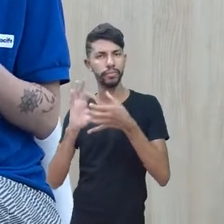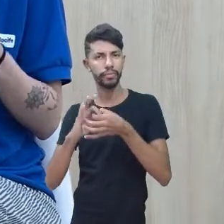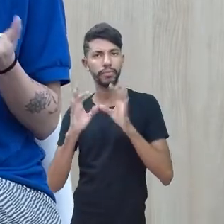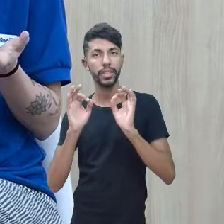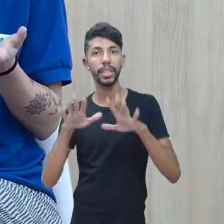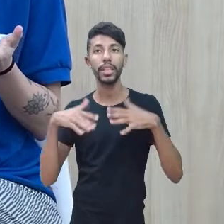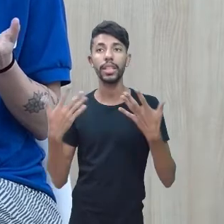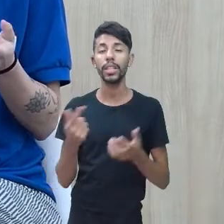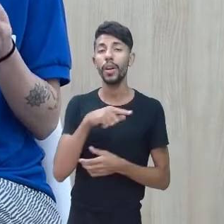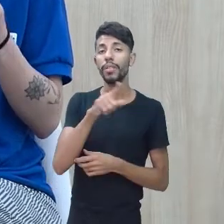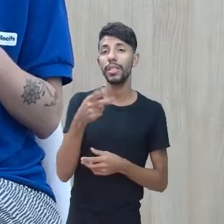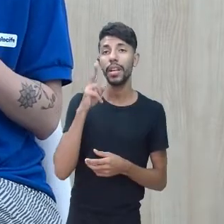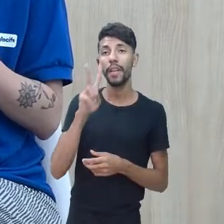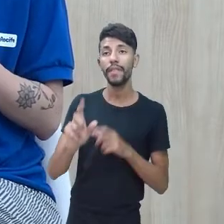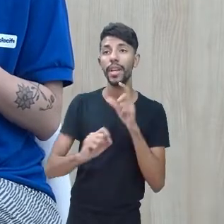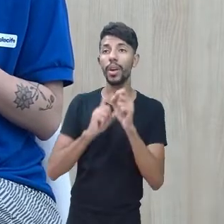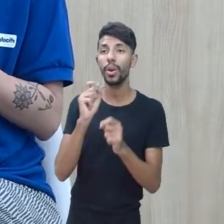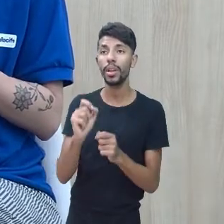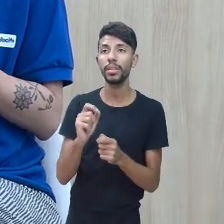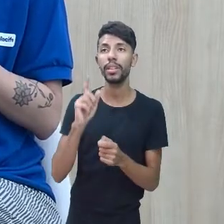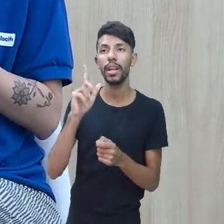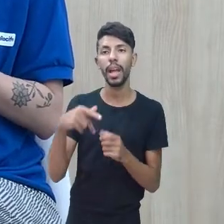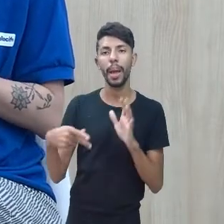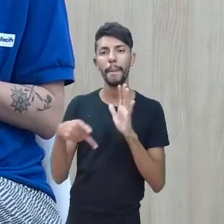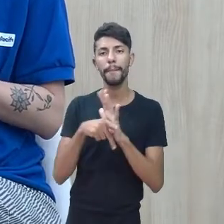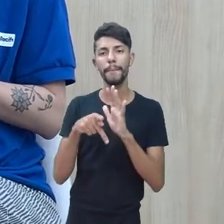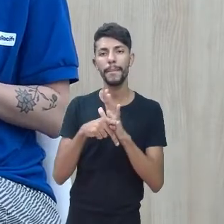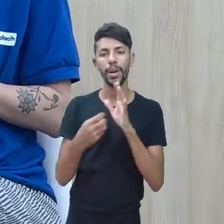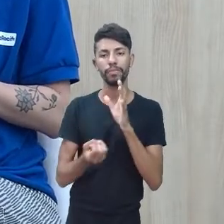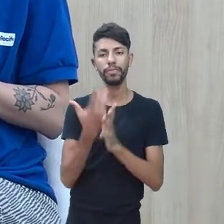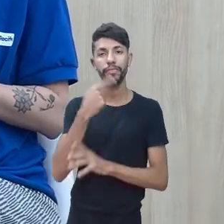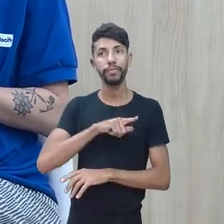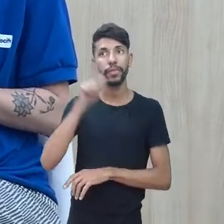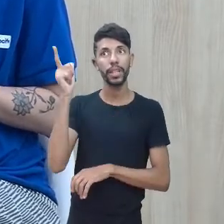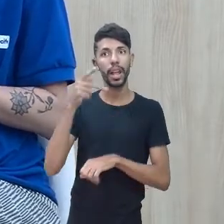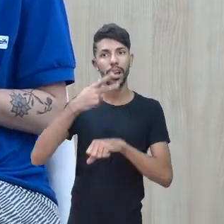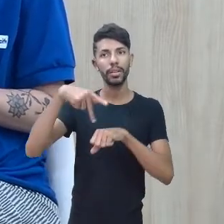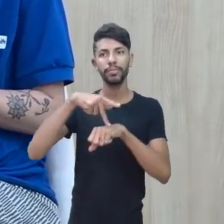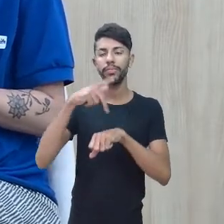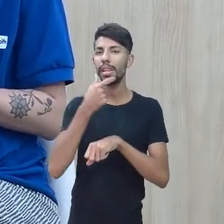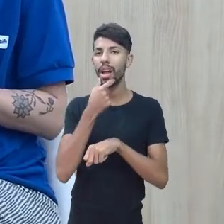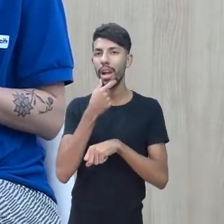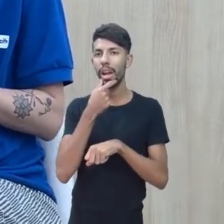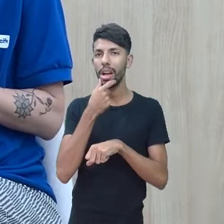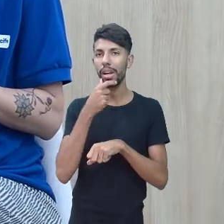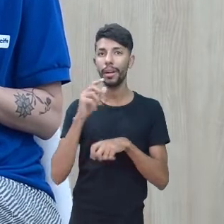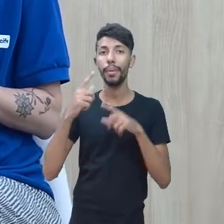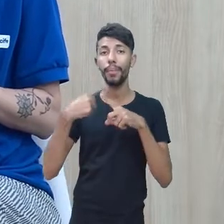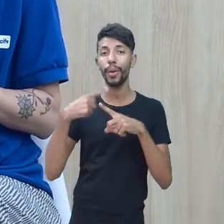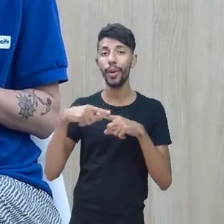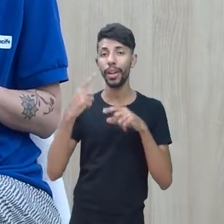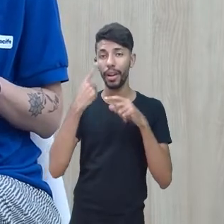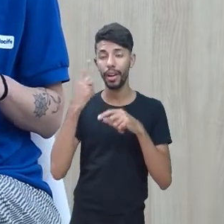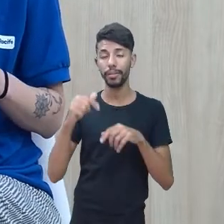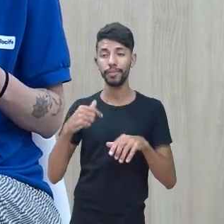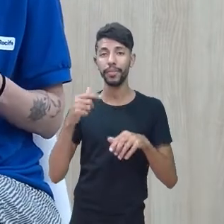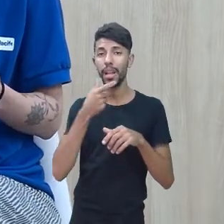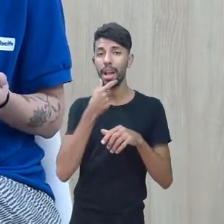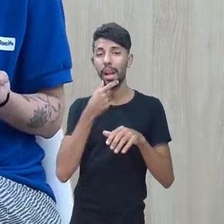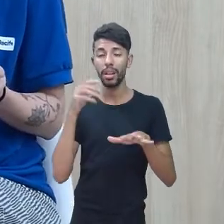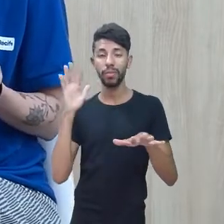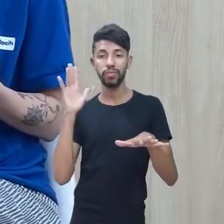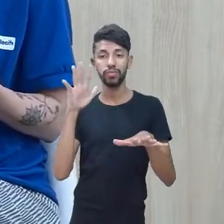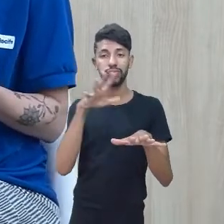e você vê que ele é de origem inglesa, né? A Inglaterra colonizou o continente africano, a África do